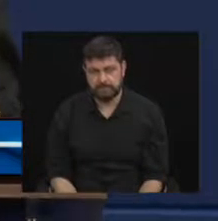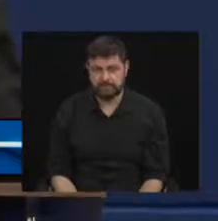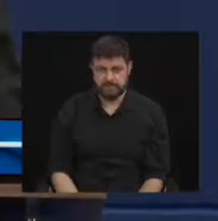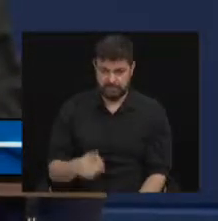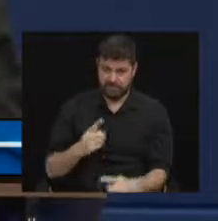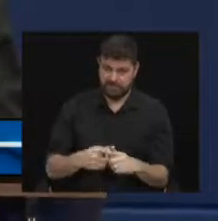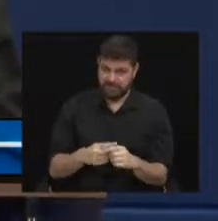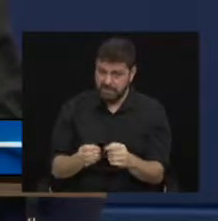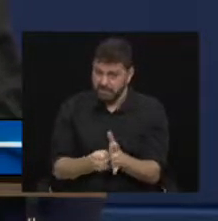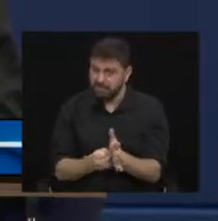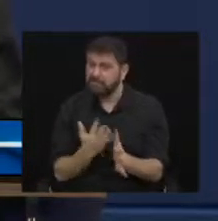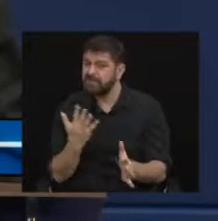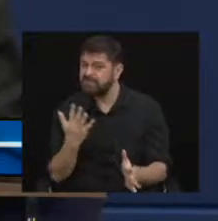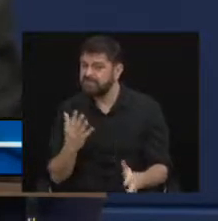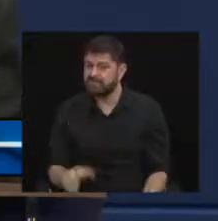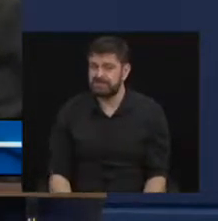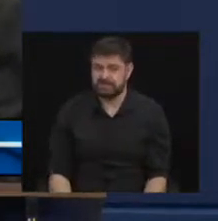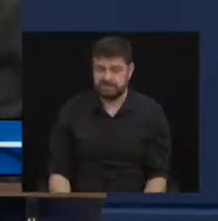em maneira geral,